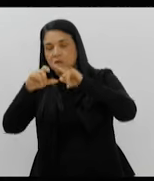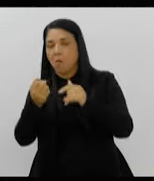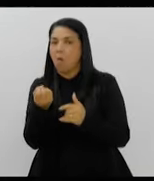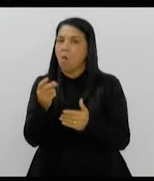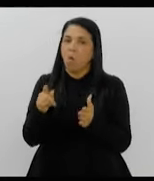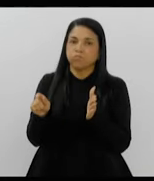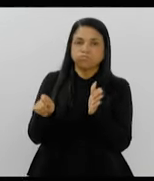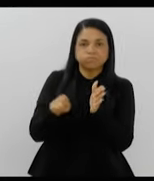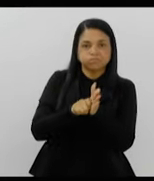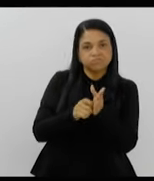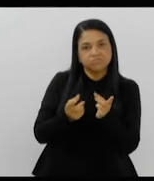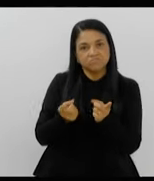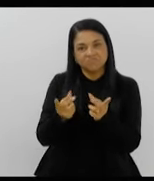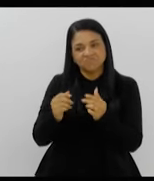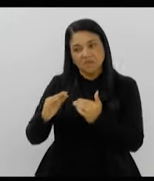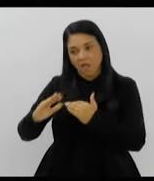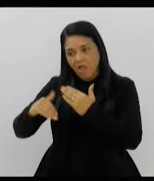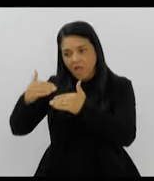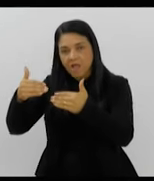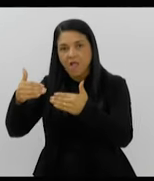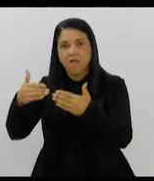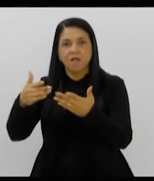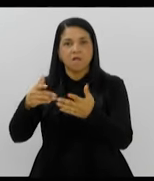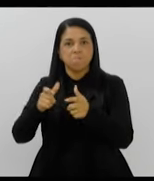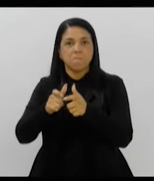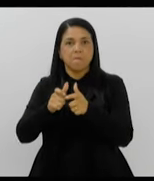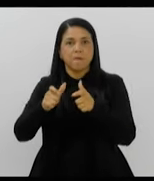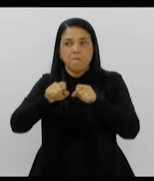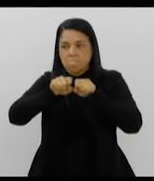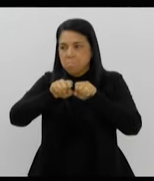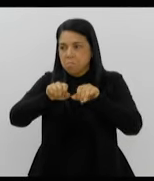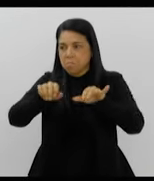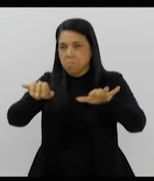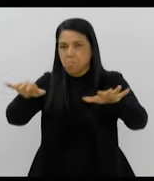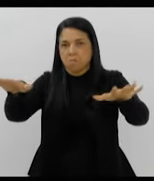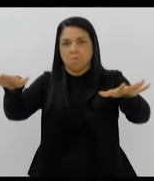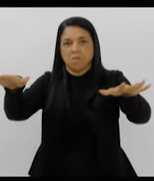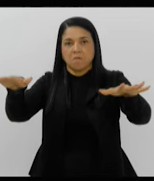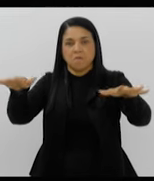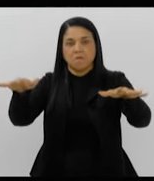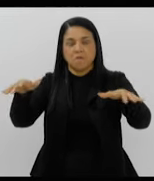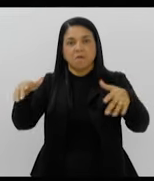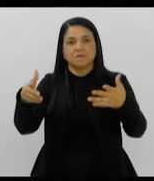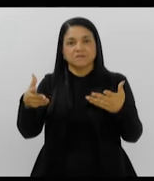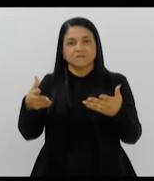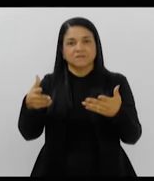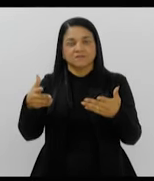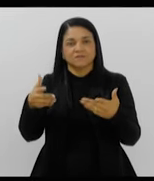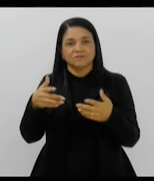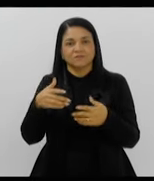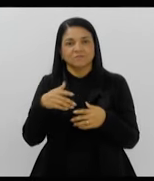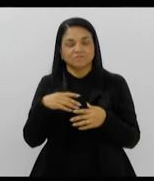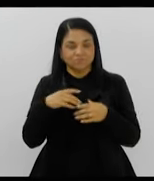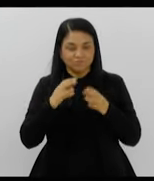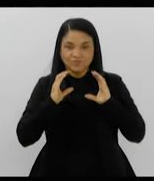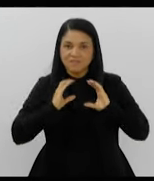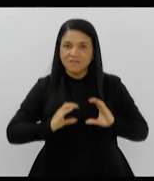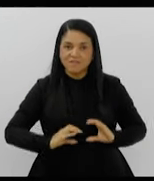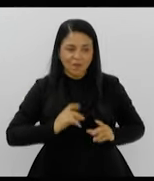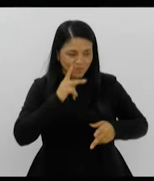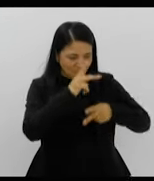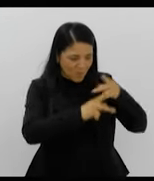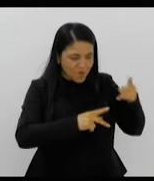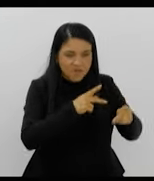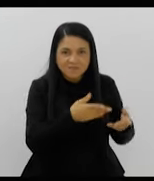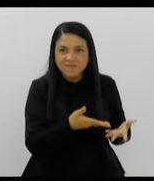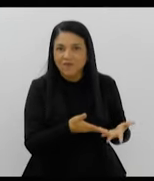esse avanço é visual. Eles cada vez mais avançam para cima do cidadão de bem. E o que a